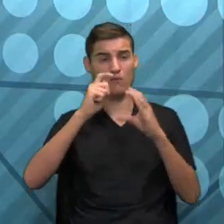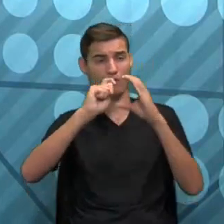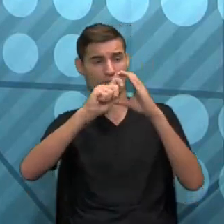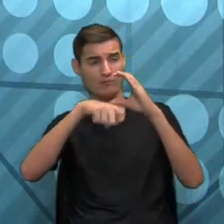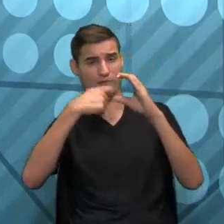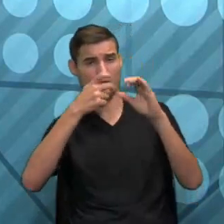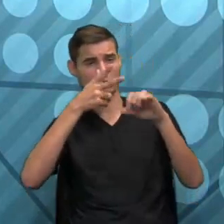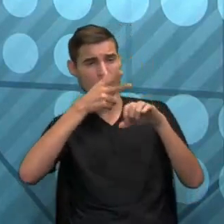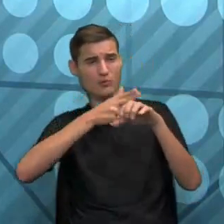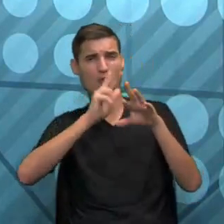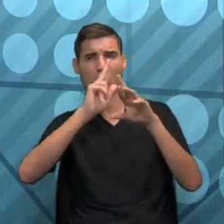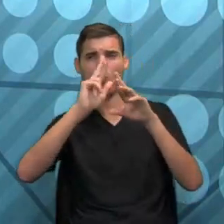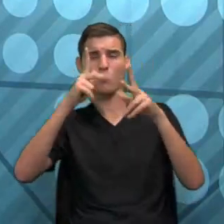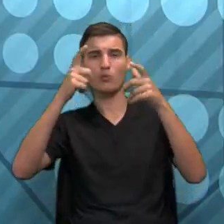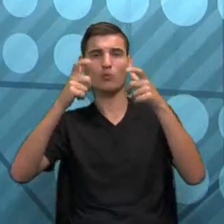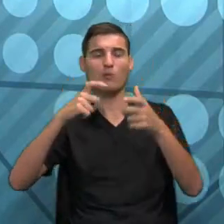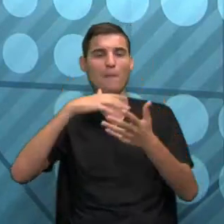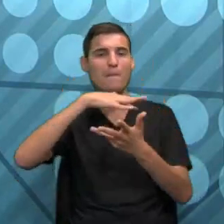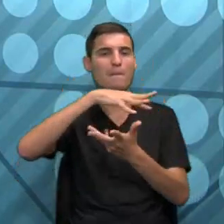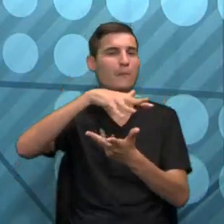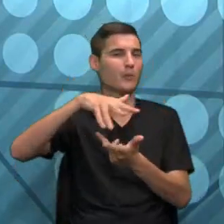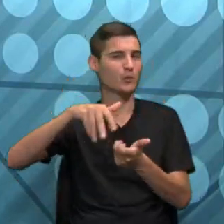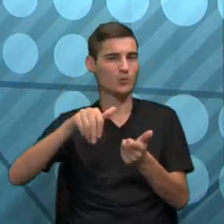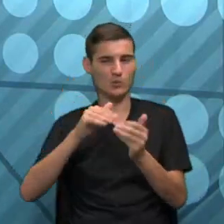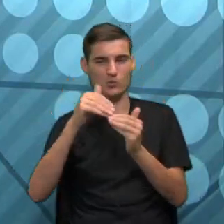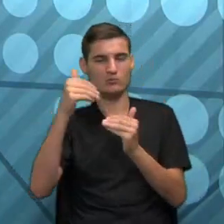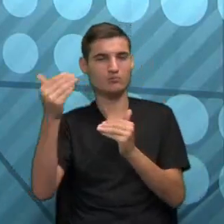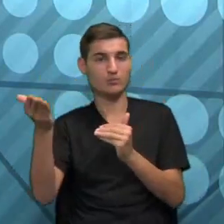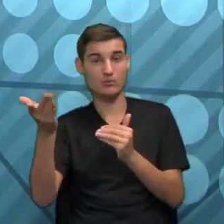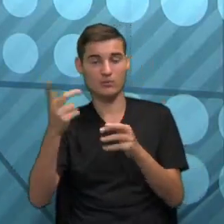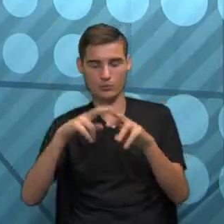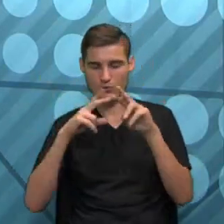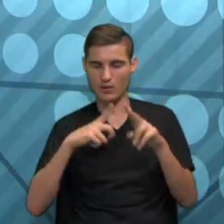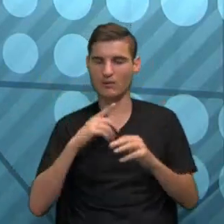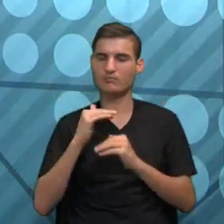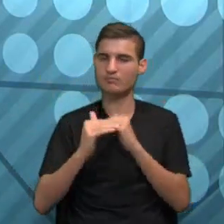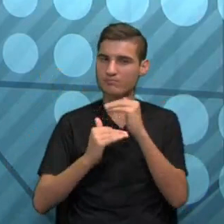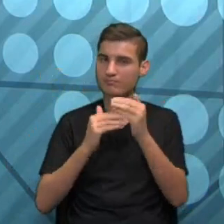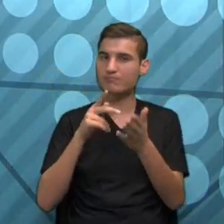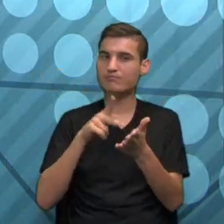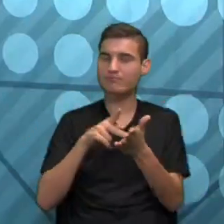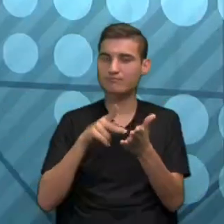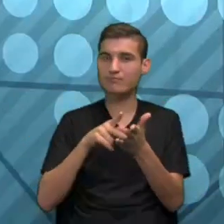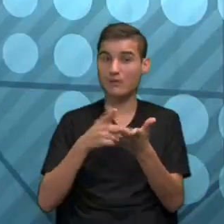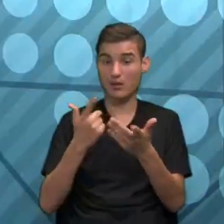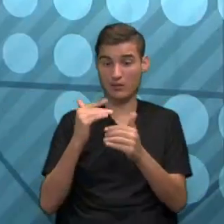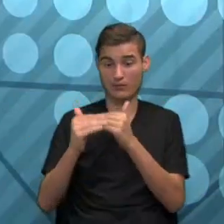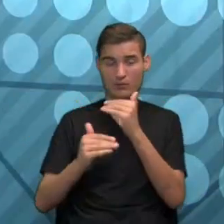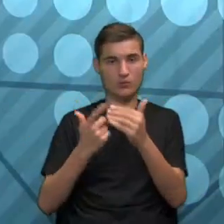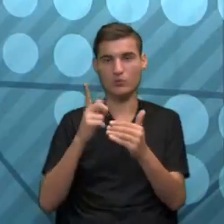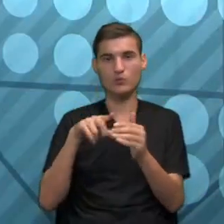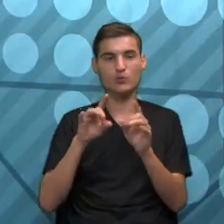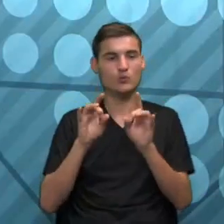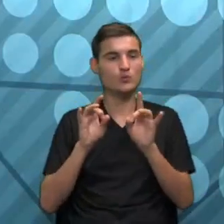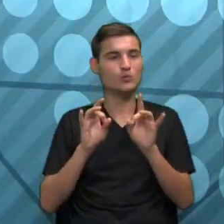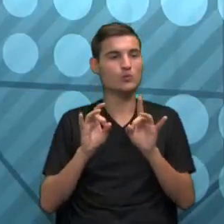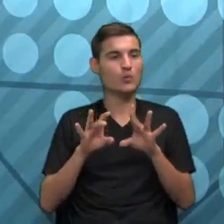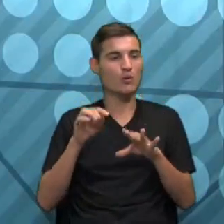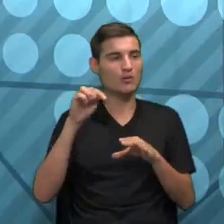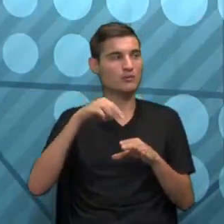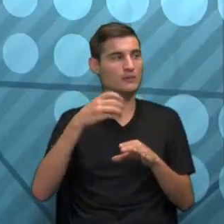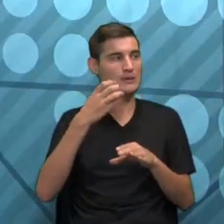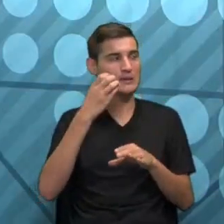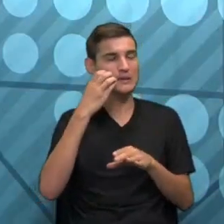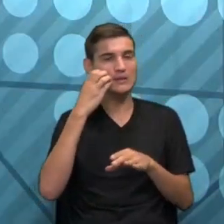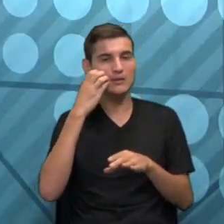com uma pessoa que está do outro lado do mundo. Então, é uma evolução gigantesca. E a evolução não aconteceu só ali no dispositivo.